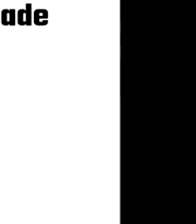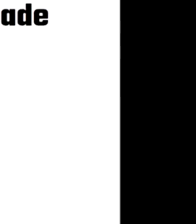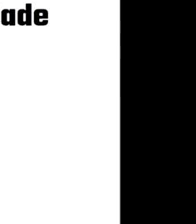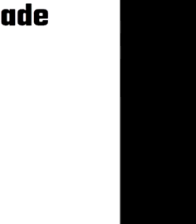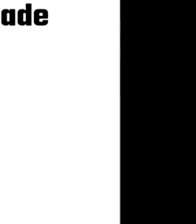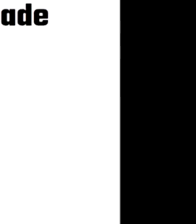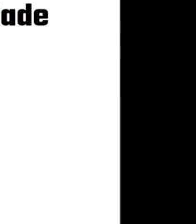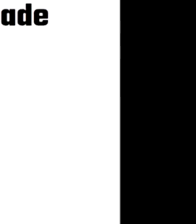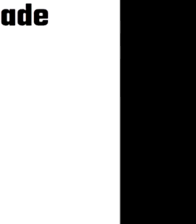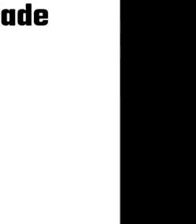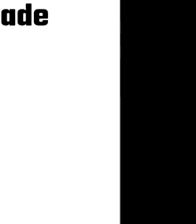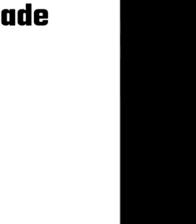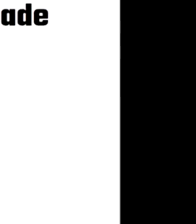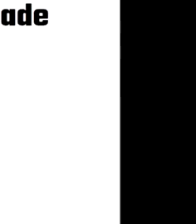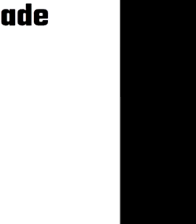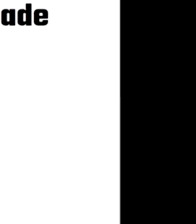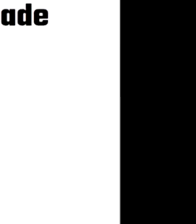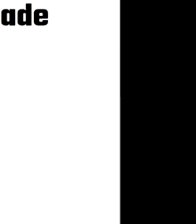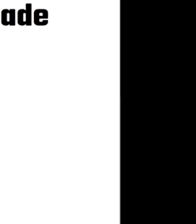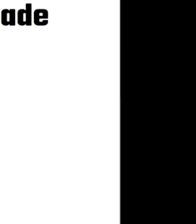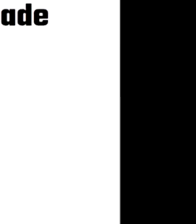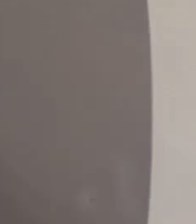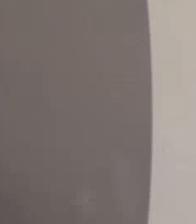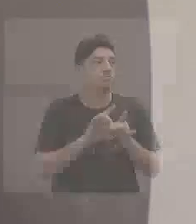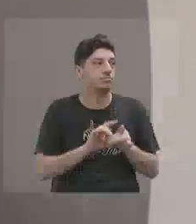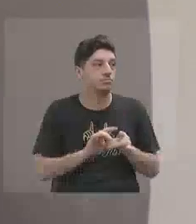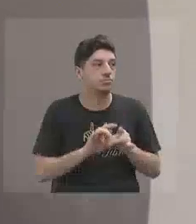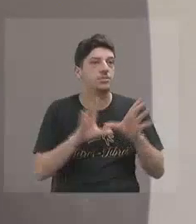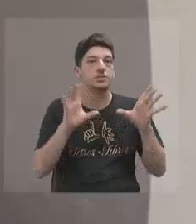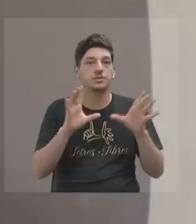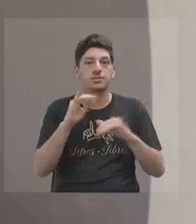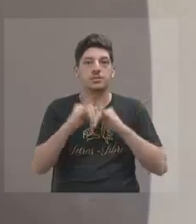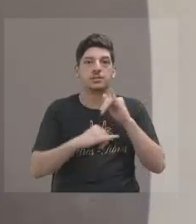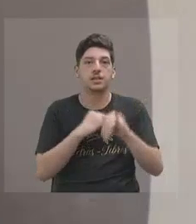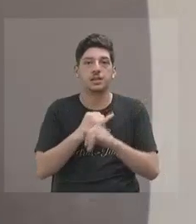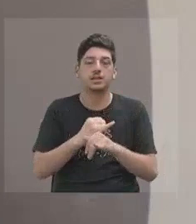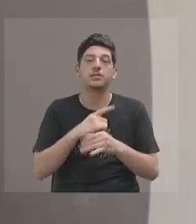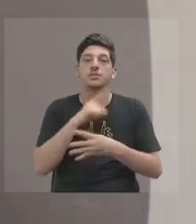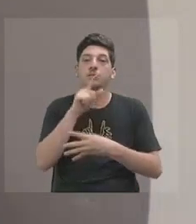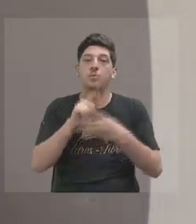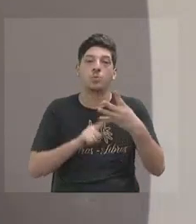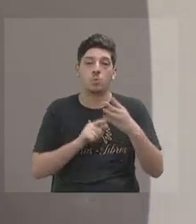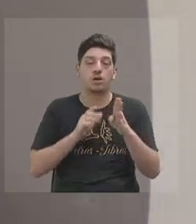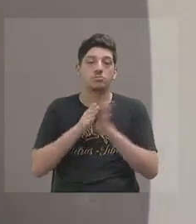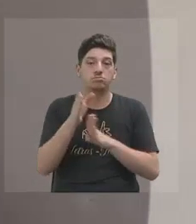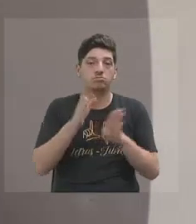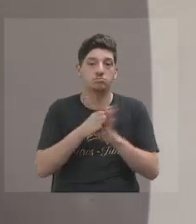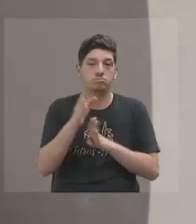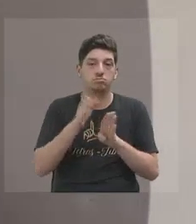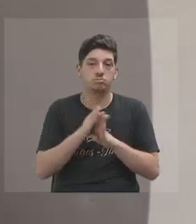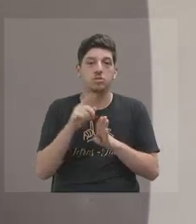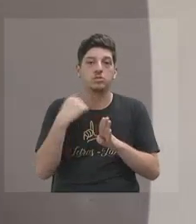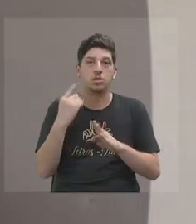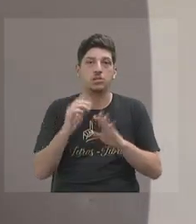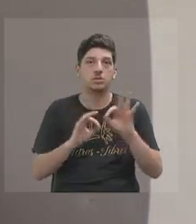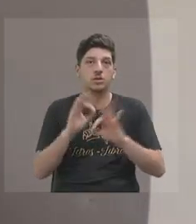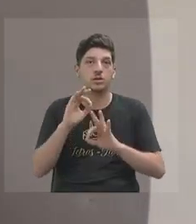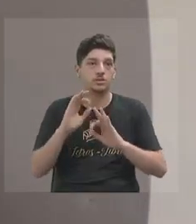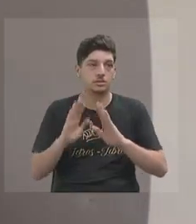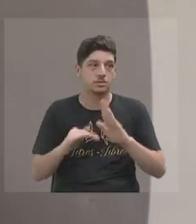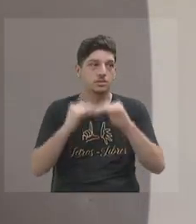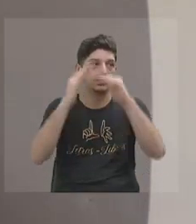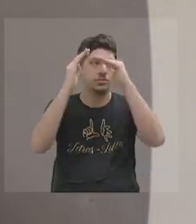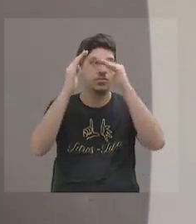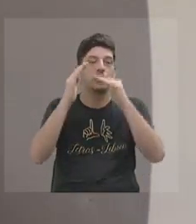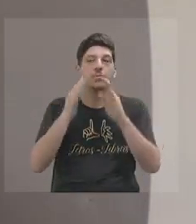manuais, e aí esses manuais estão todos disponíveis na internet, são quatro manuais que a gente desenvolveu para orientar